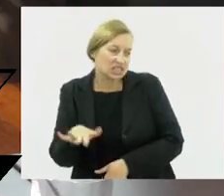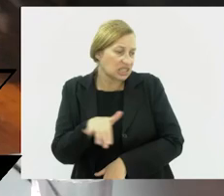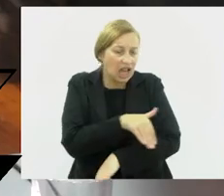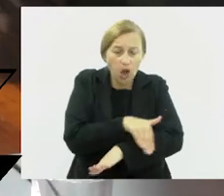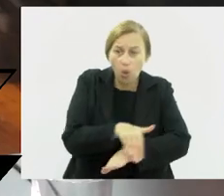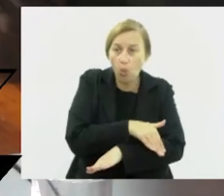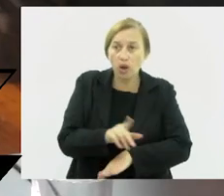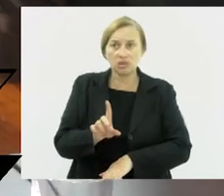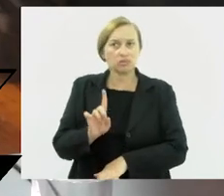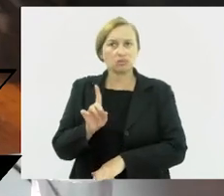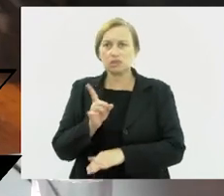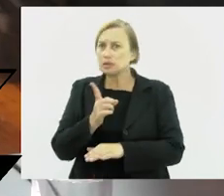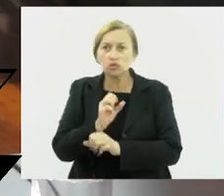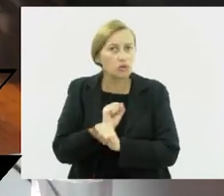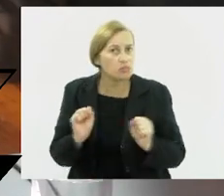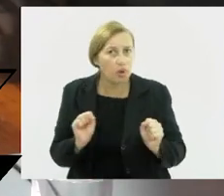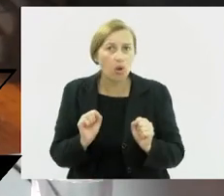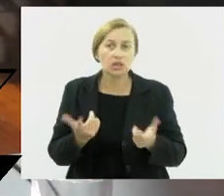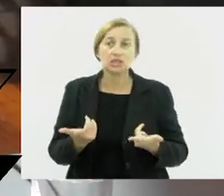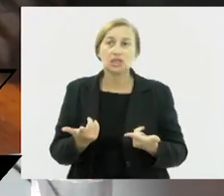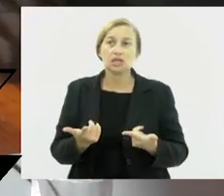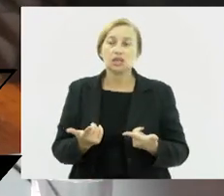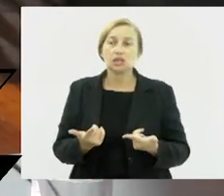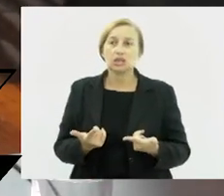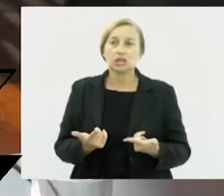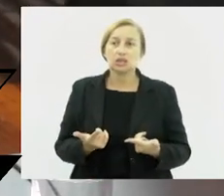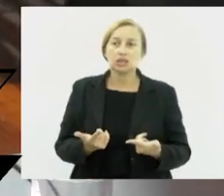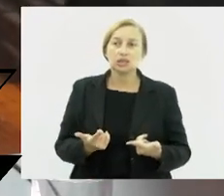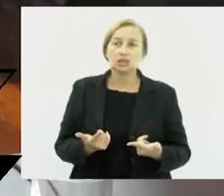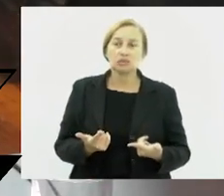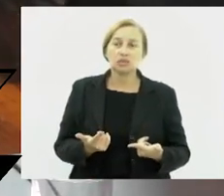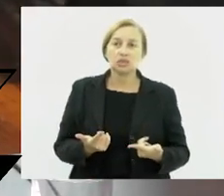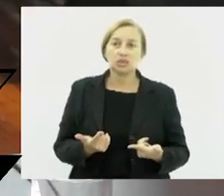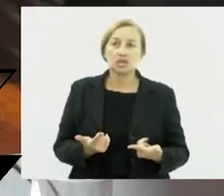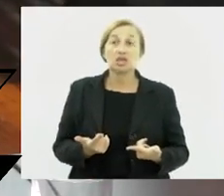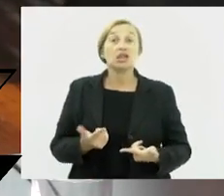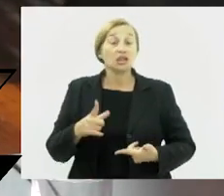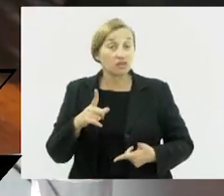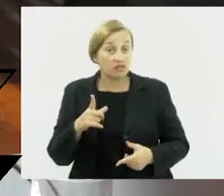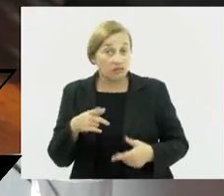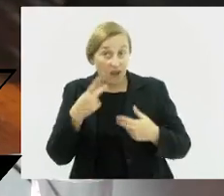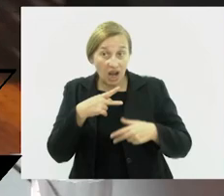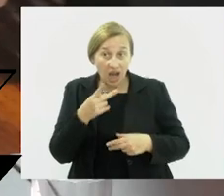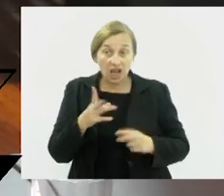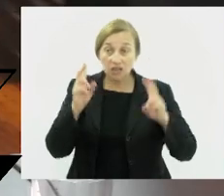tanto isso, não importa. Nós estamos falando de um caso que pode